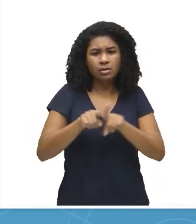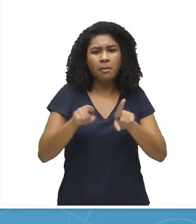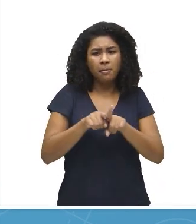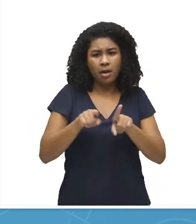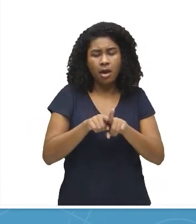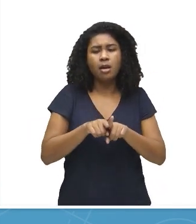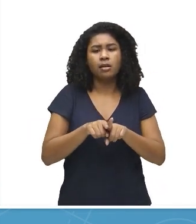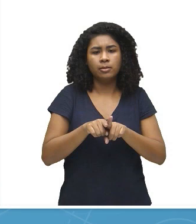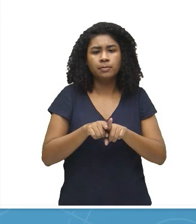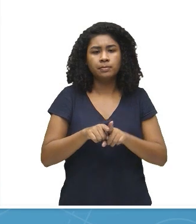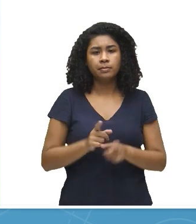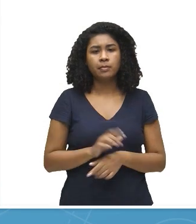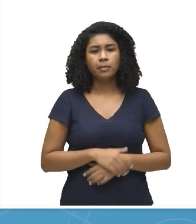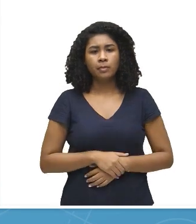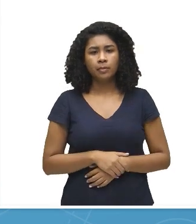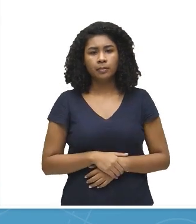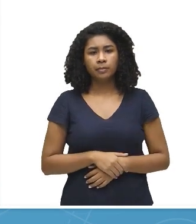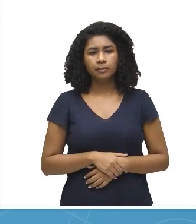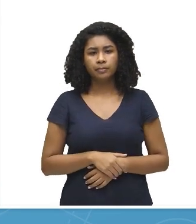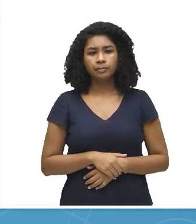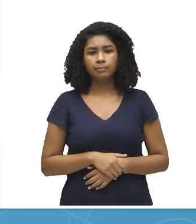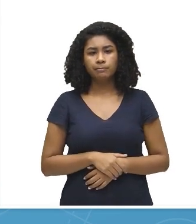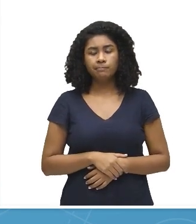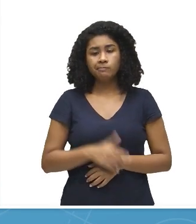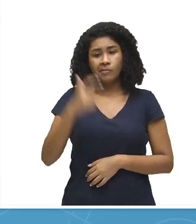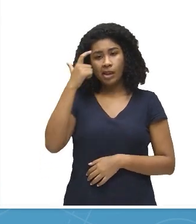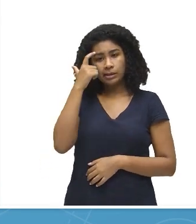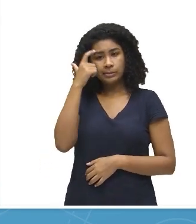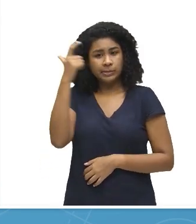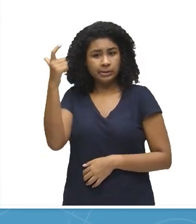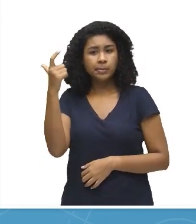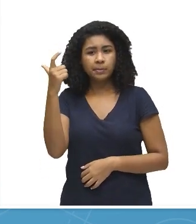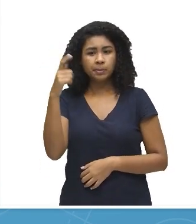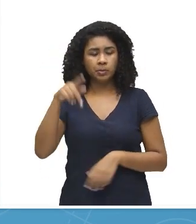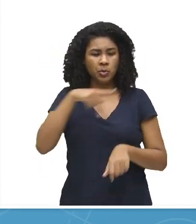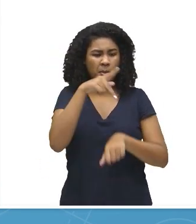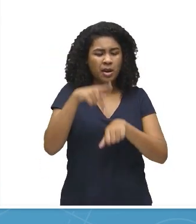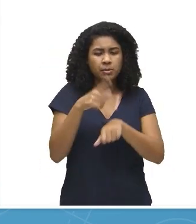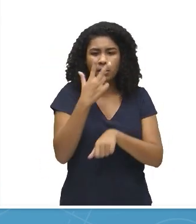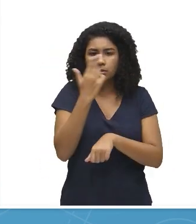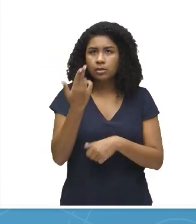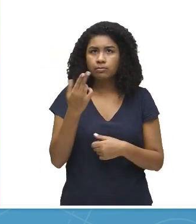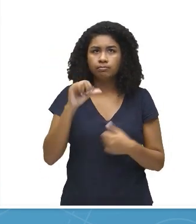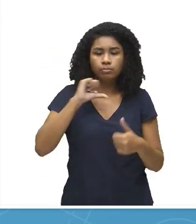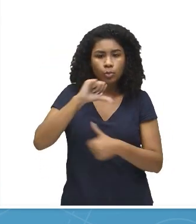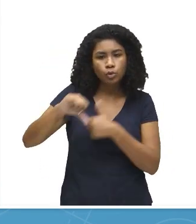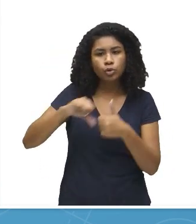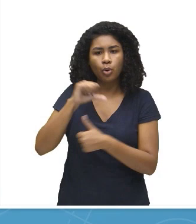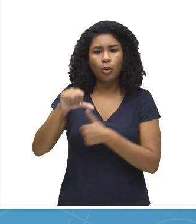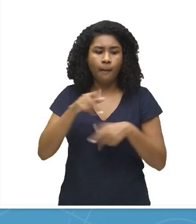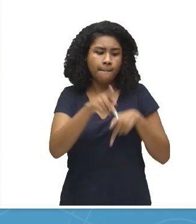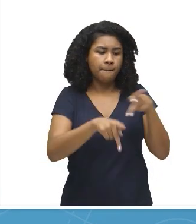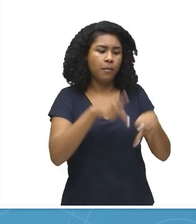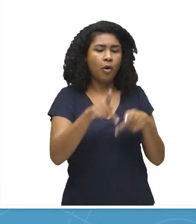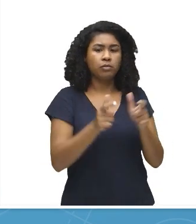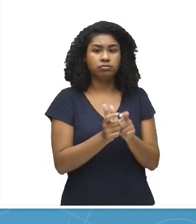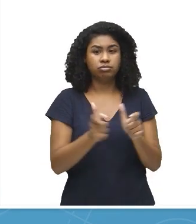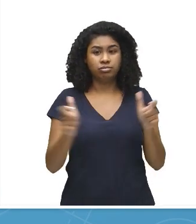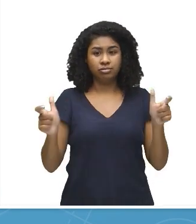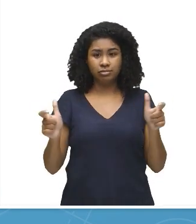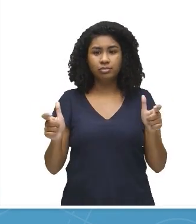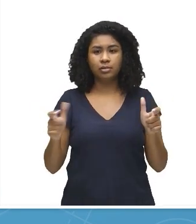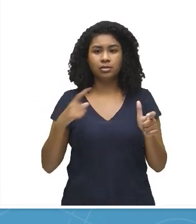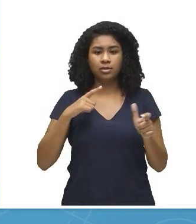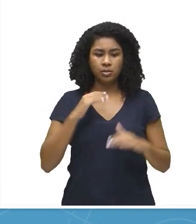país que elas passam a mudar, né, com relação ao crescimento da população, com relação a esse processo